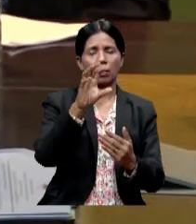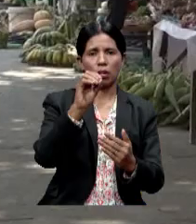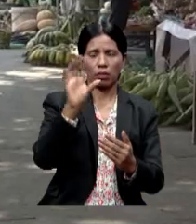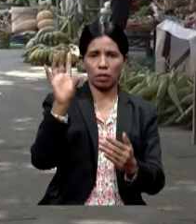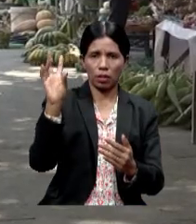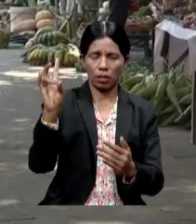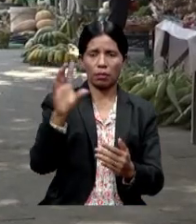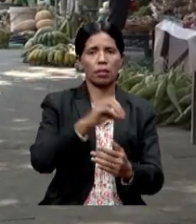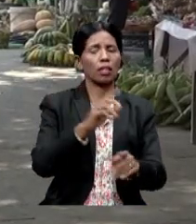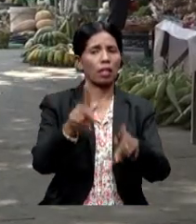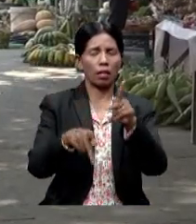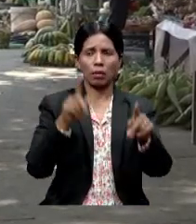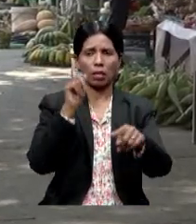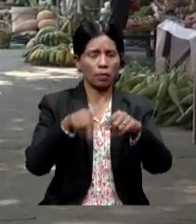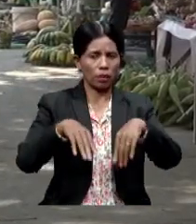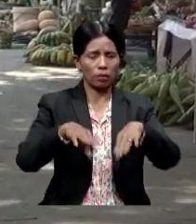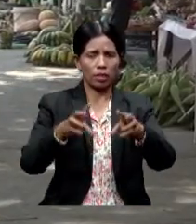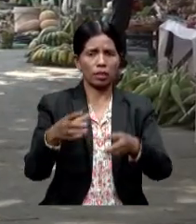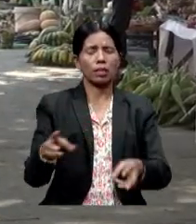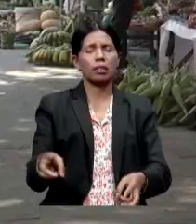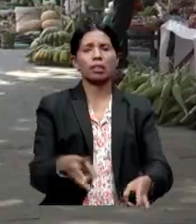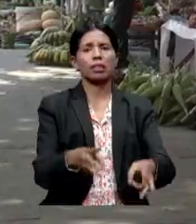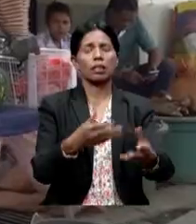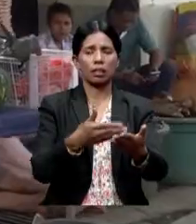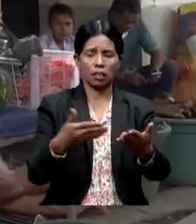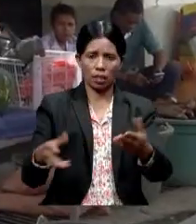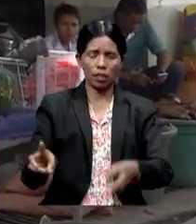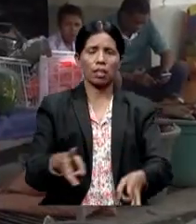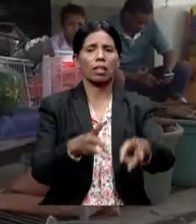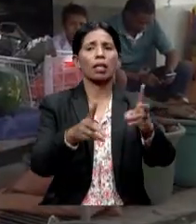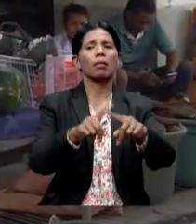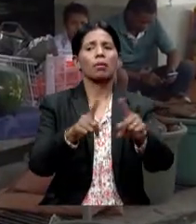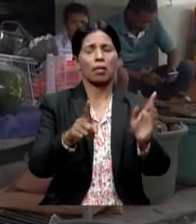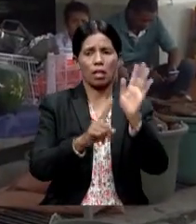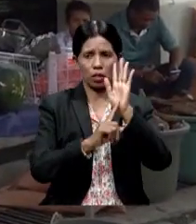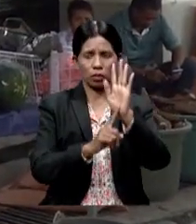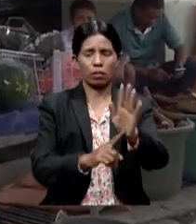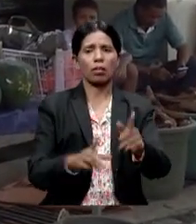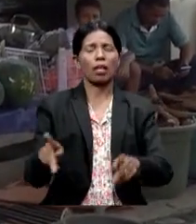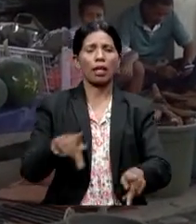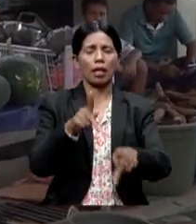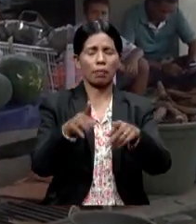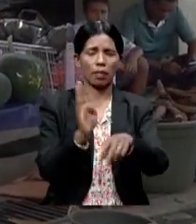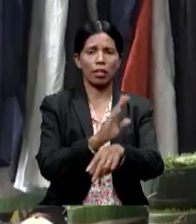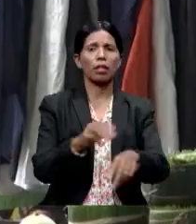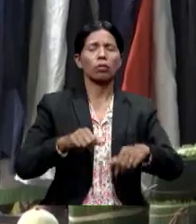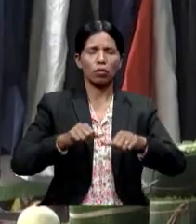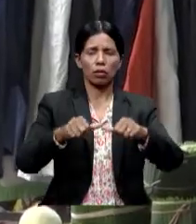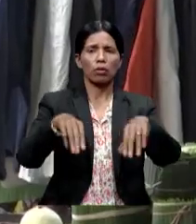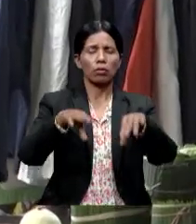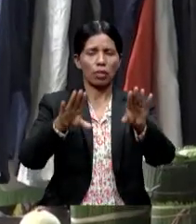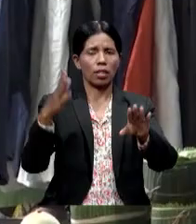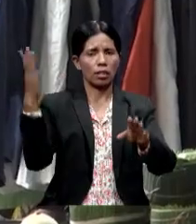bando atula bela fansa san e fato em público o dalan ninin, mas be realidade hatudo, vendedor bara continua halo negócio e dalan